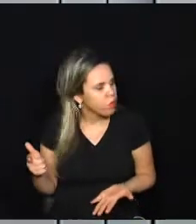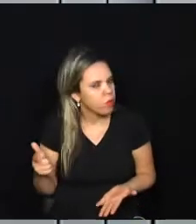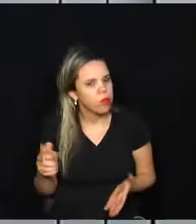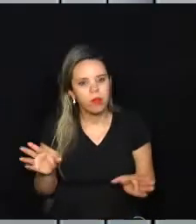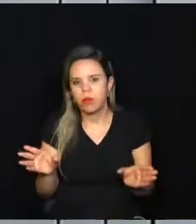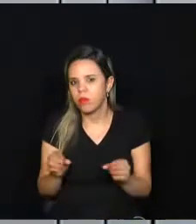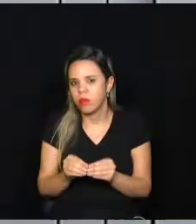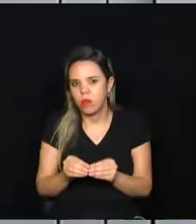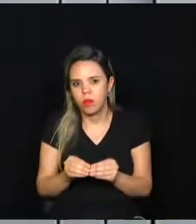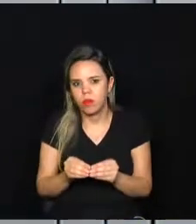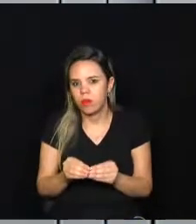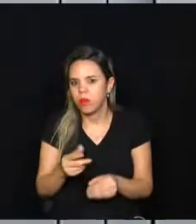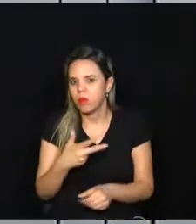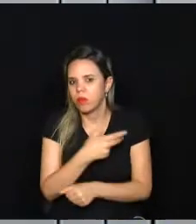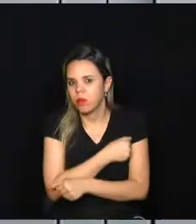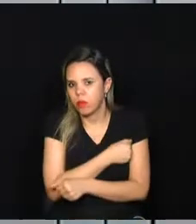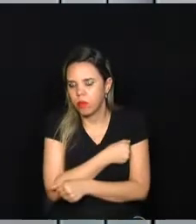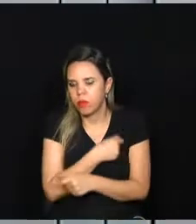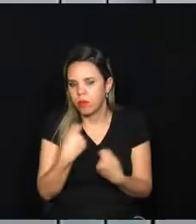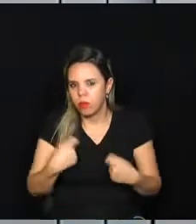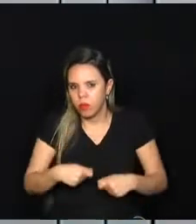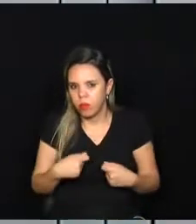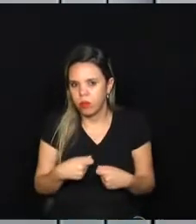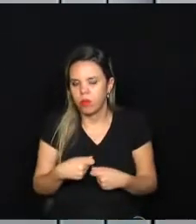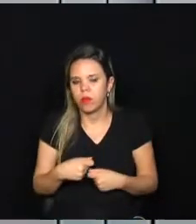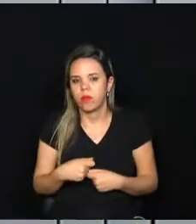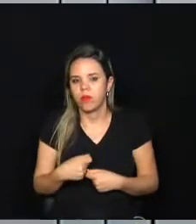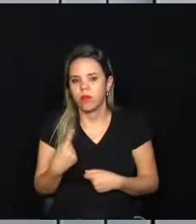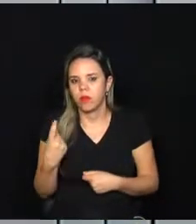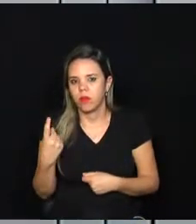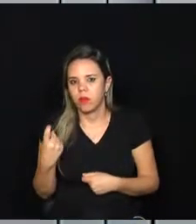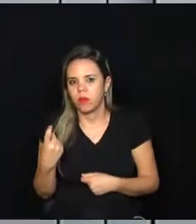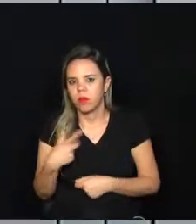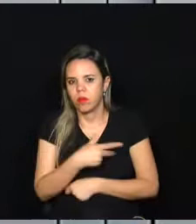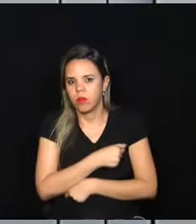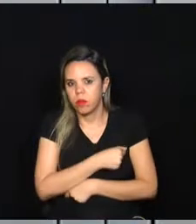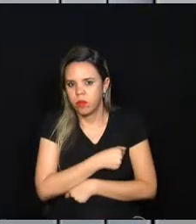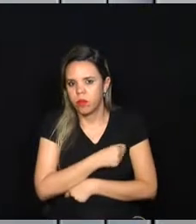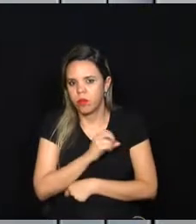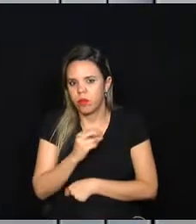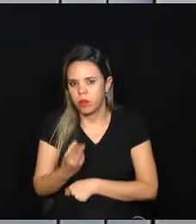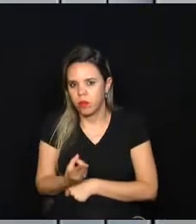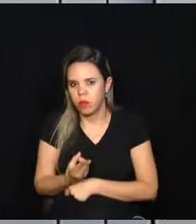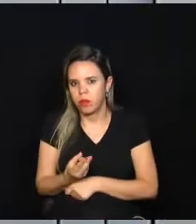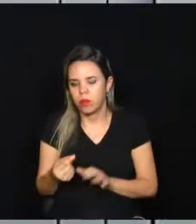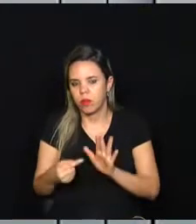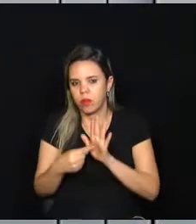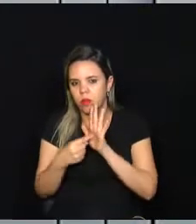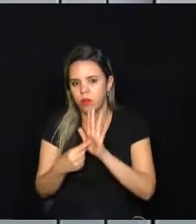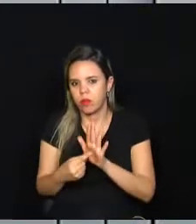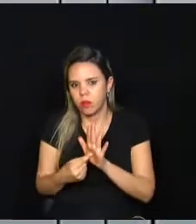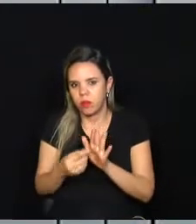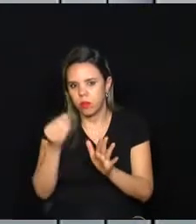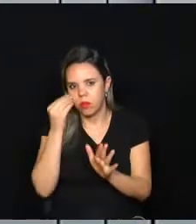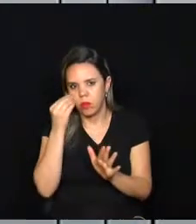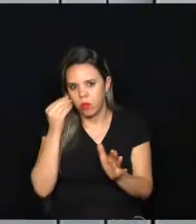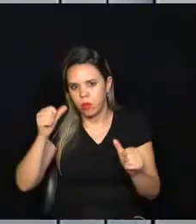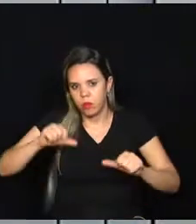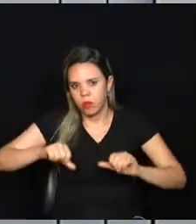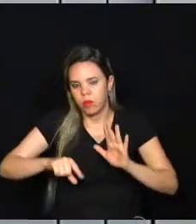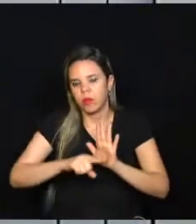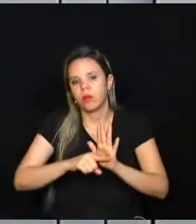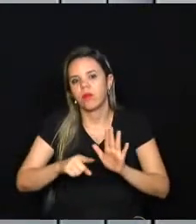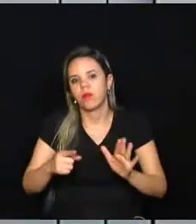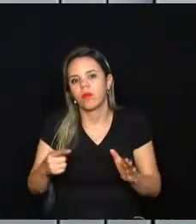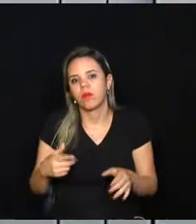concluído o esquema vacinal deverá ter tomado ao menos uma dose de vacina e apresentar um teste negativo